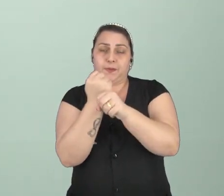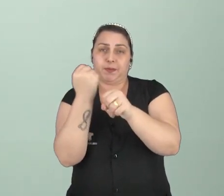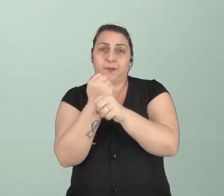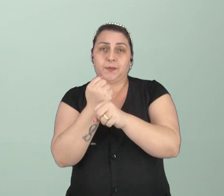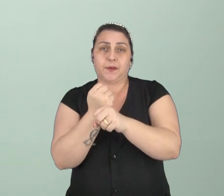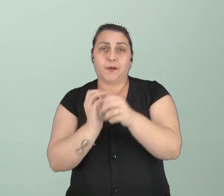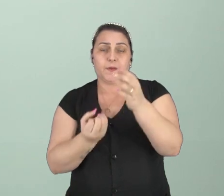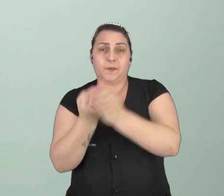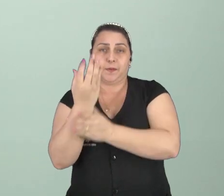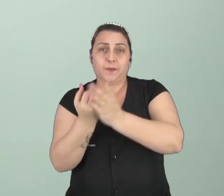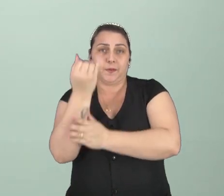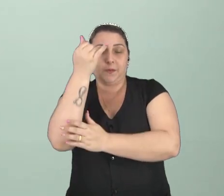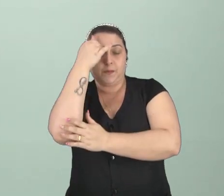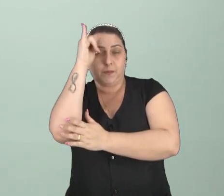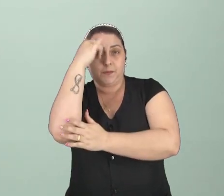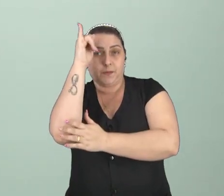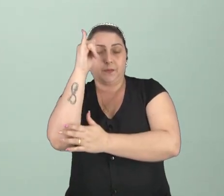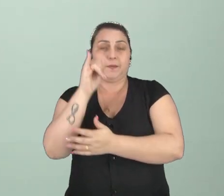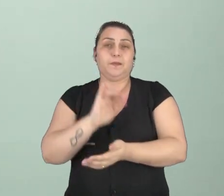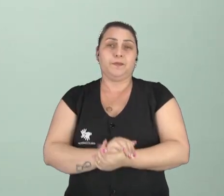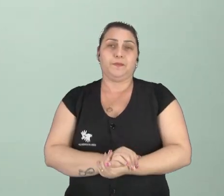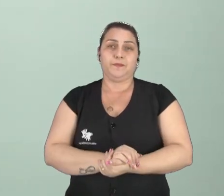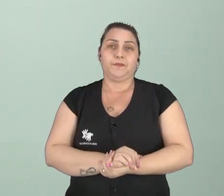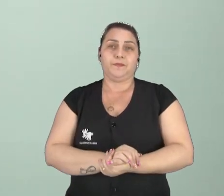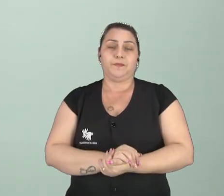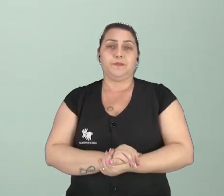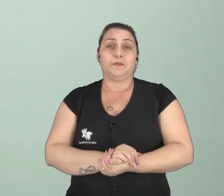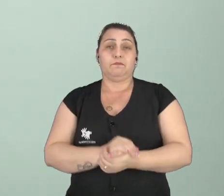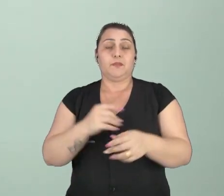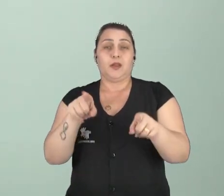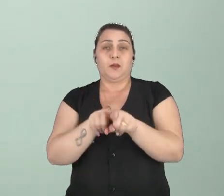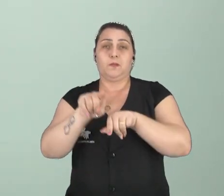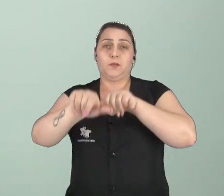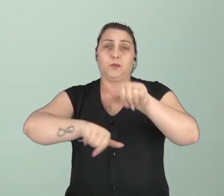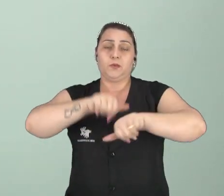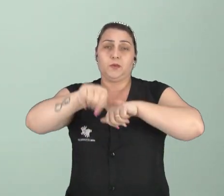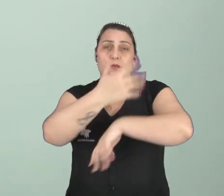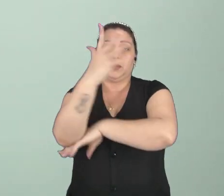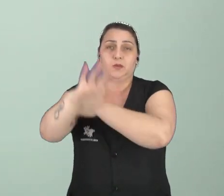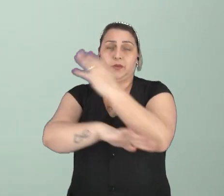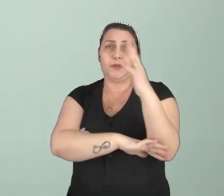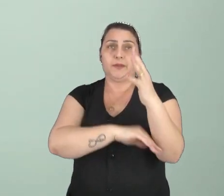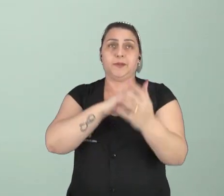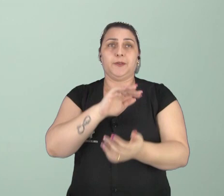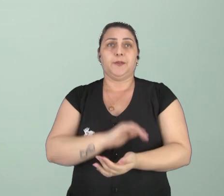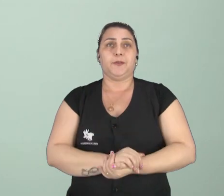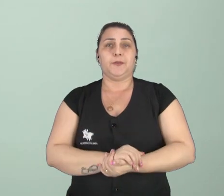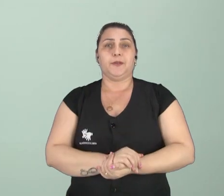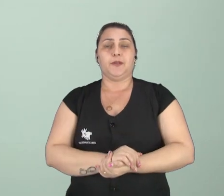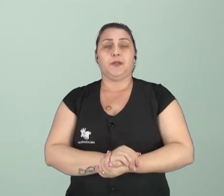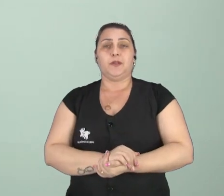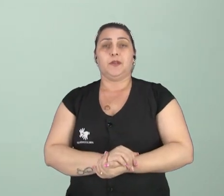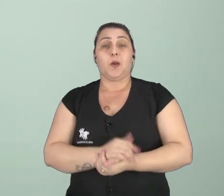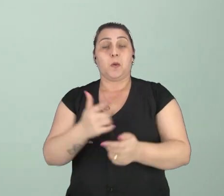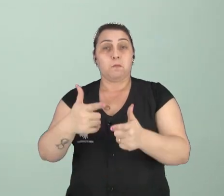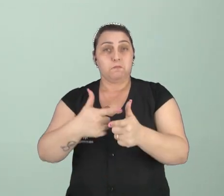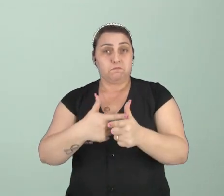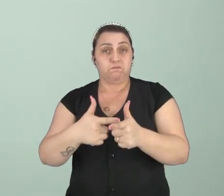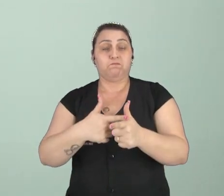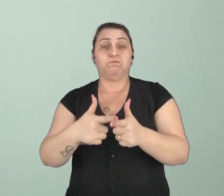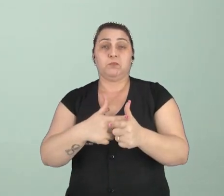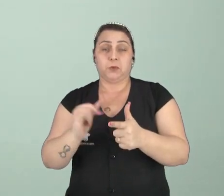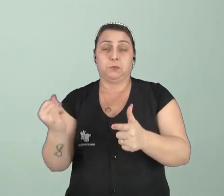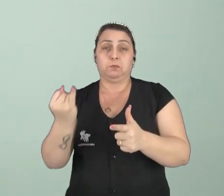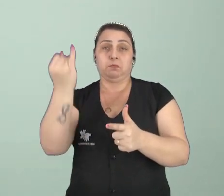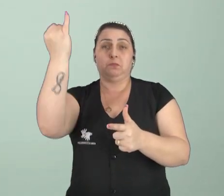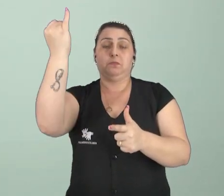mais criar, cada vez mais inventar, cada vez mais ele vai modificando a natureza. E aí tem uma problemática